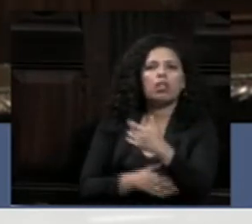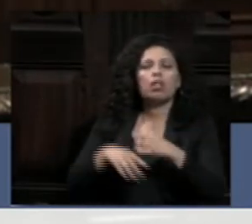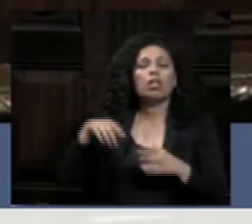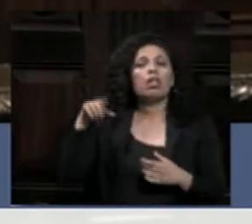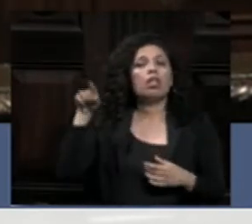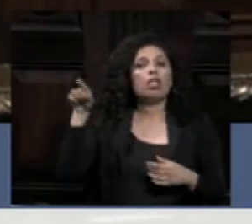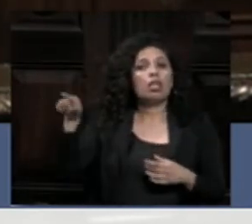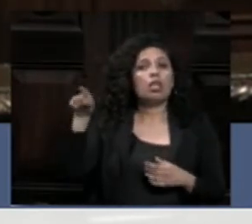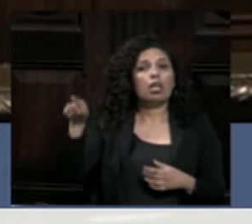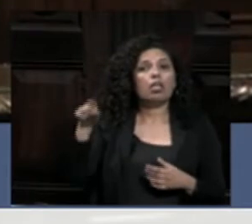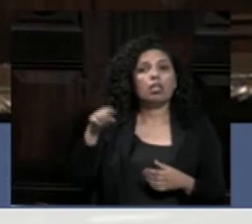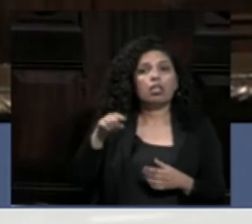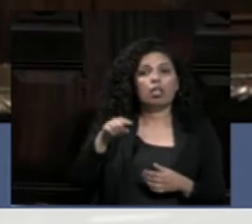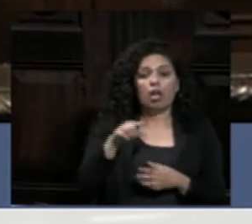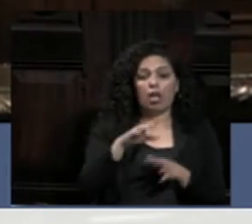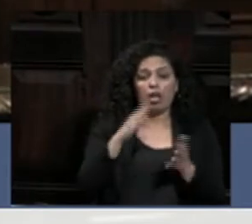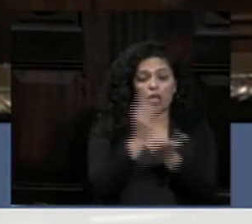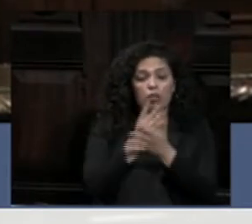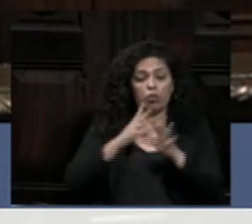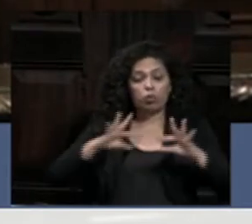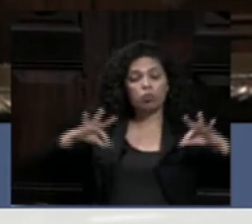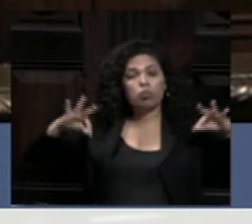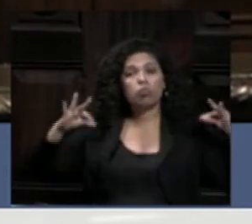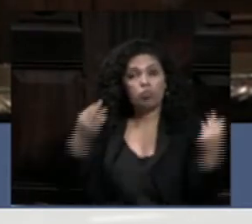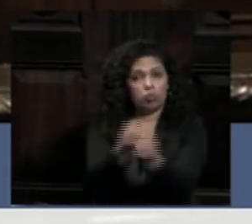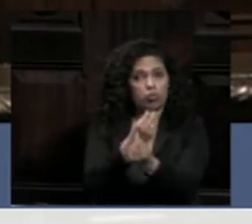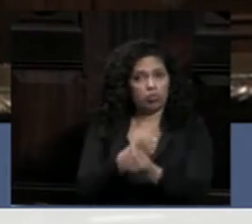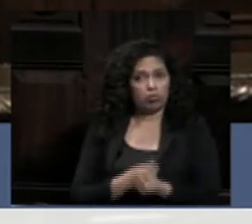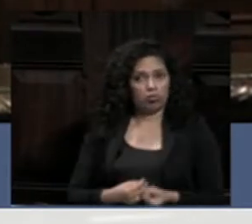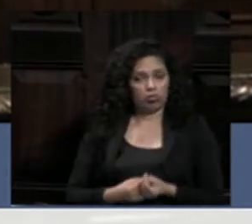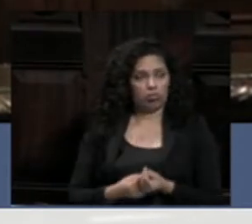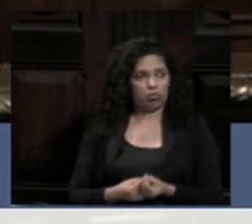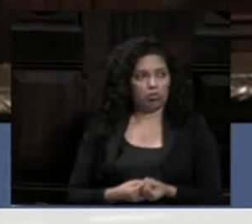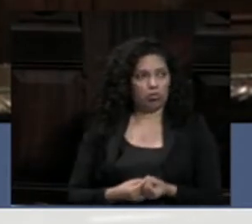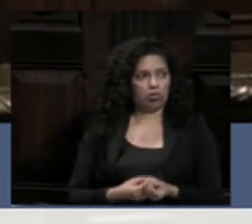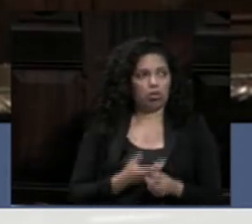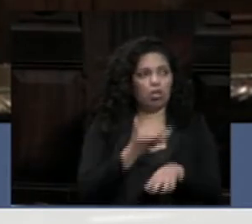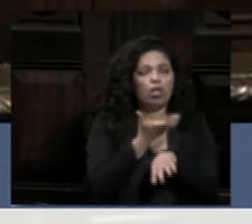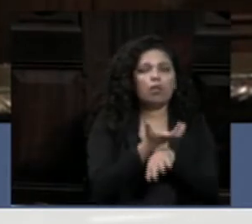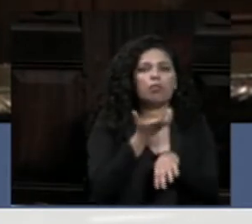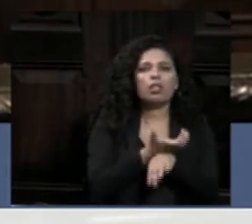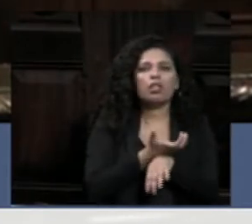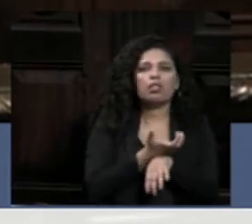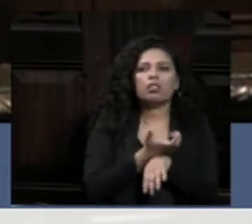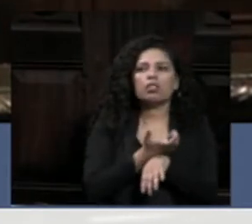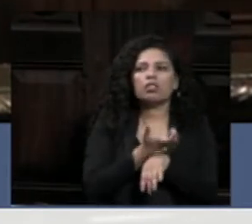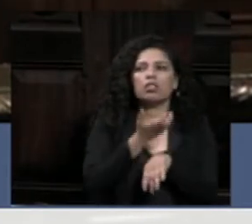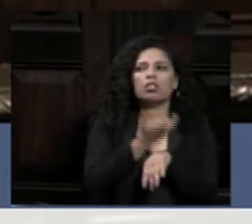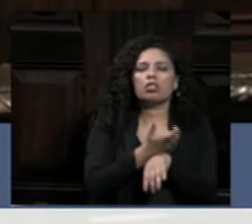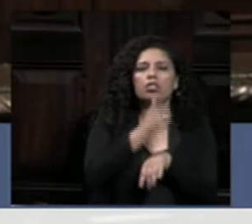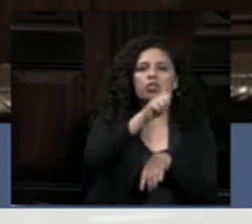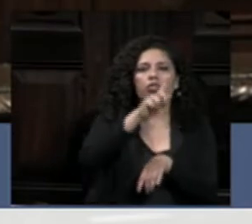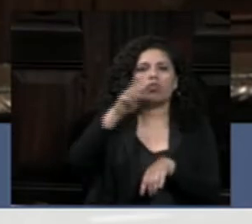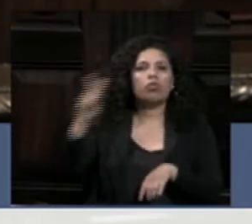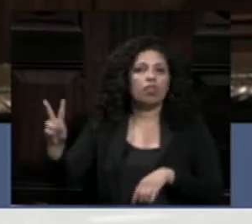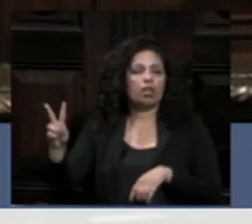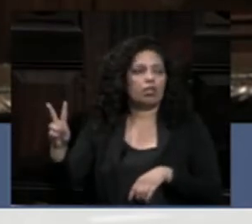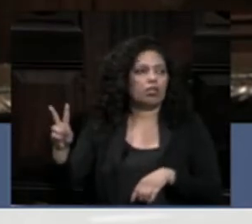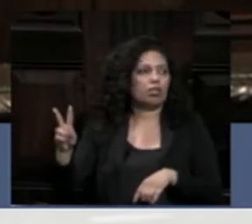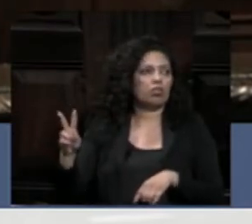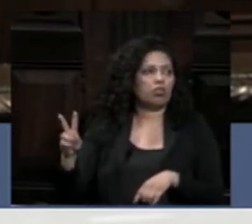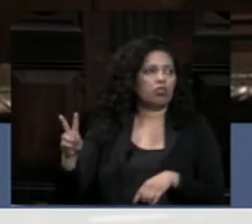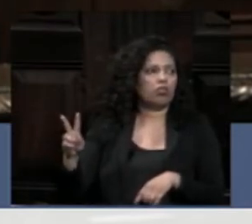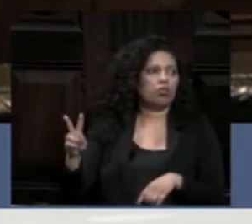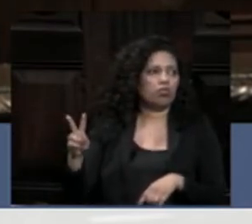tem eucaliptos que não eram para ser derrubados. A Praça Getúlio Vargas, mais do que isso, é